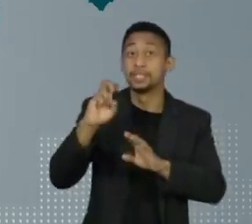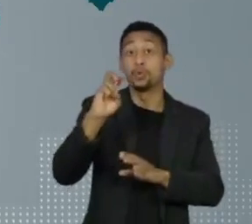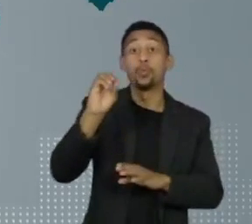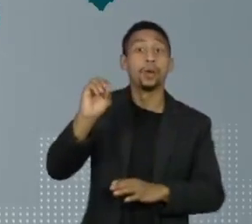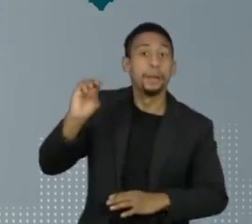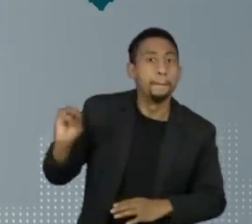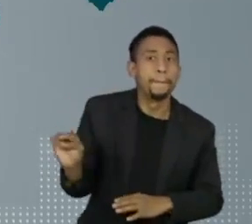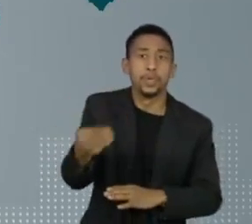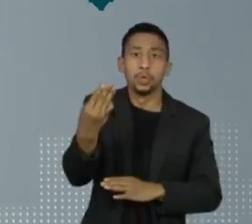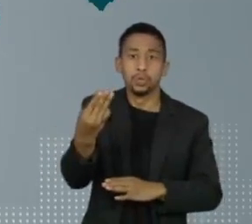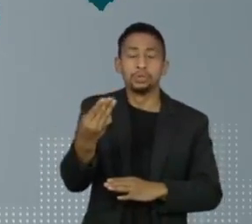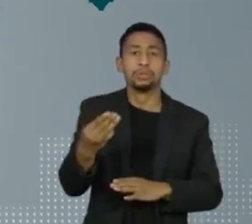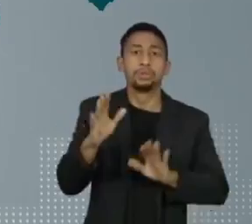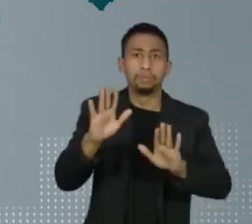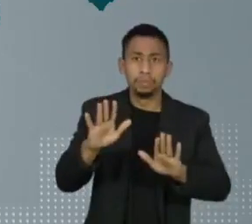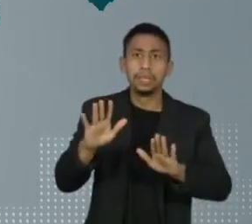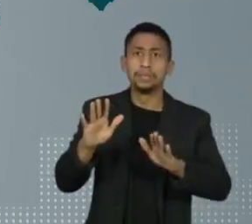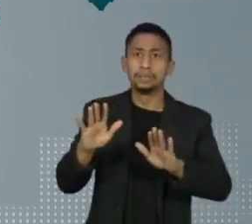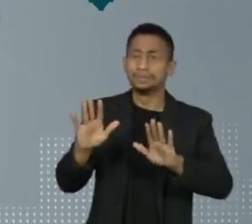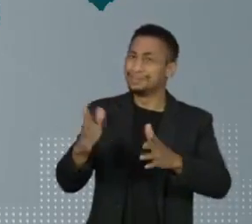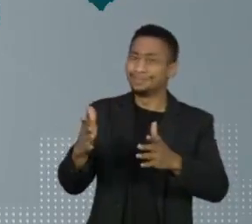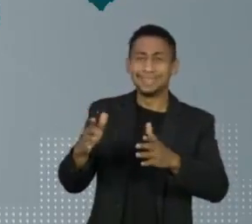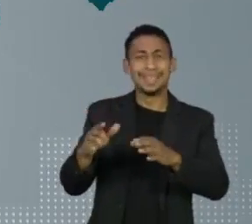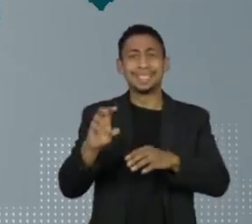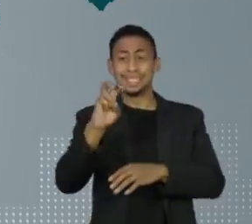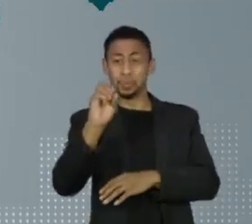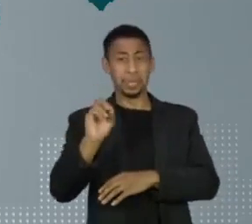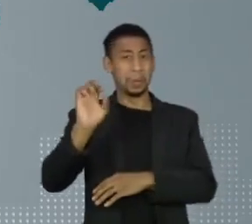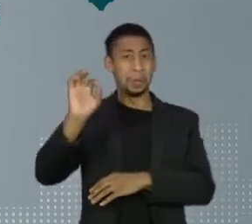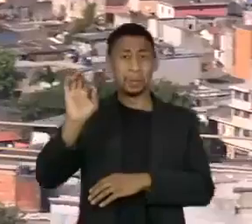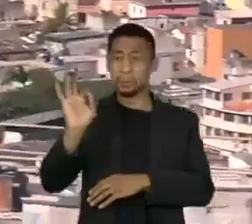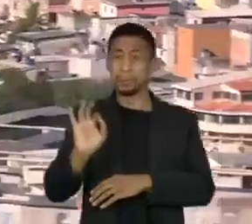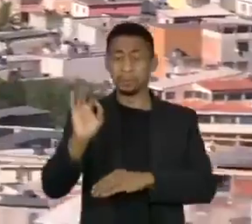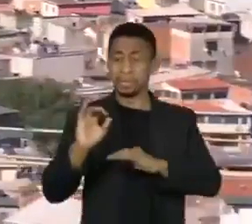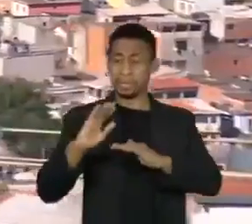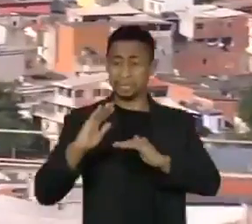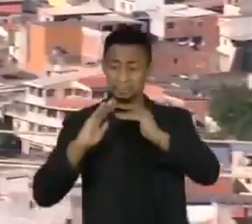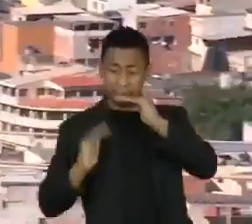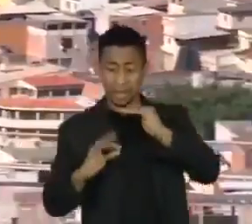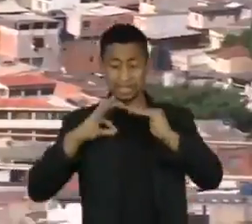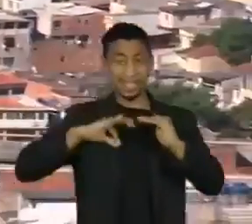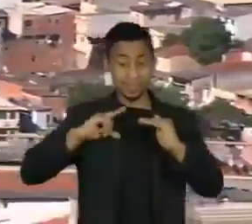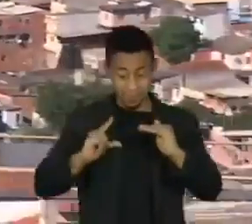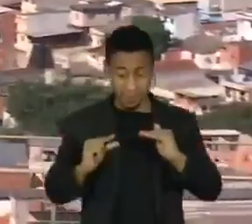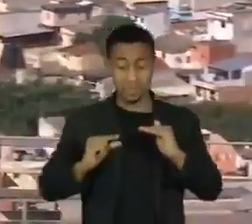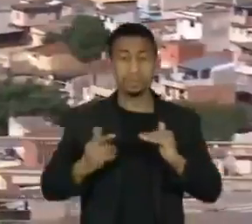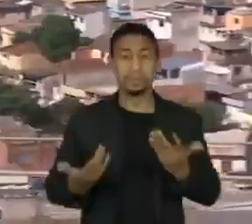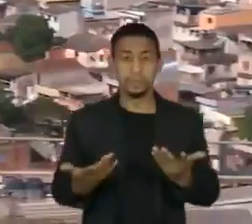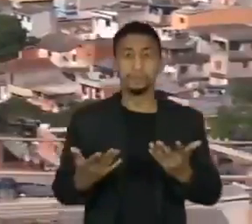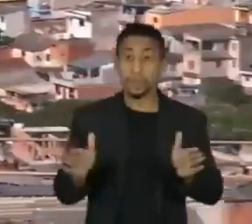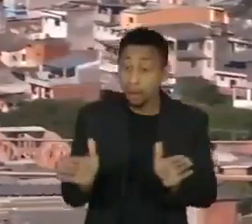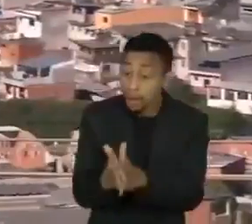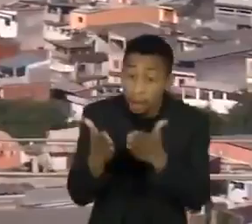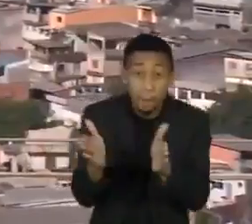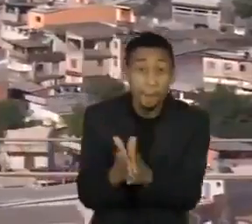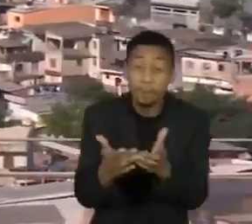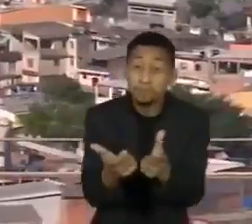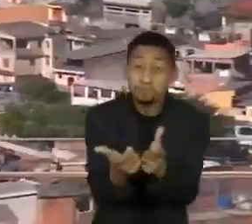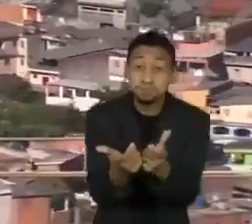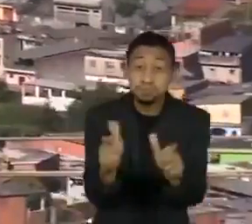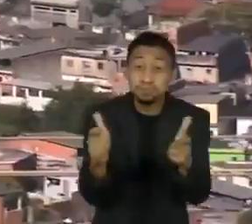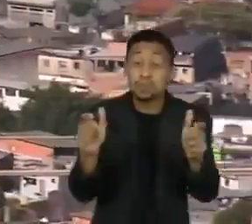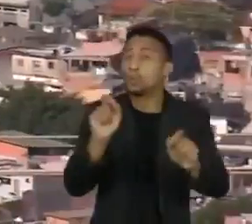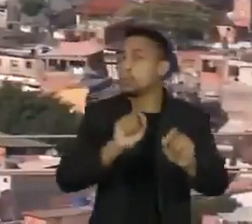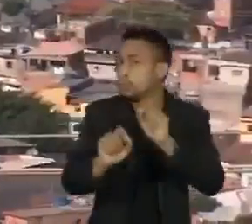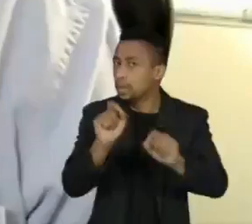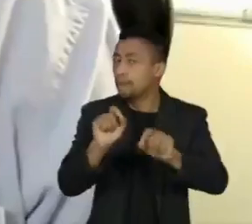milhões. Mesmo assim, o valor não corresponde nem à metade de um salário mínimo. Além da renda das pessoas, a pobreza também é marcada pela ausência